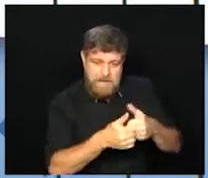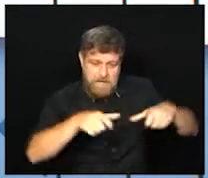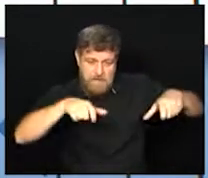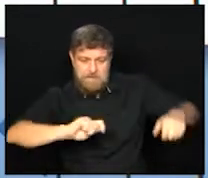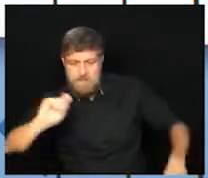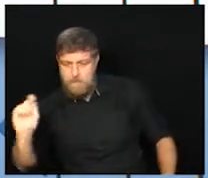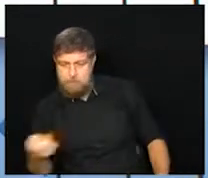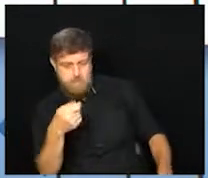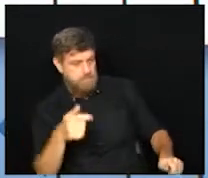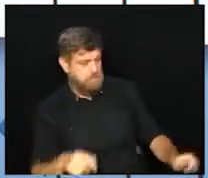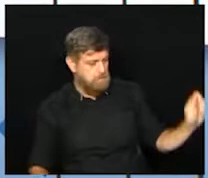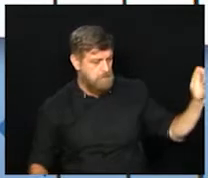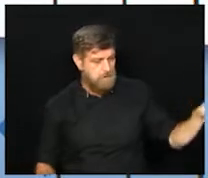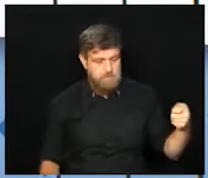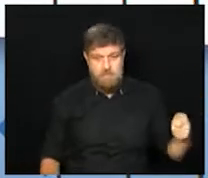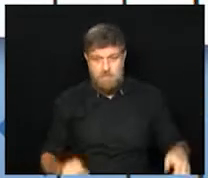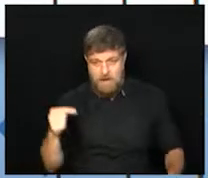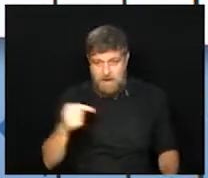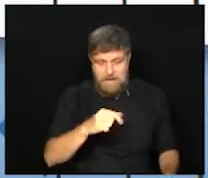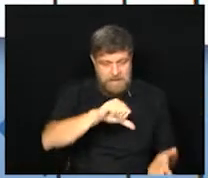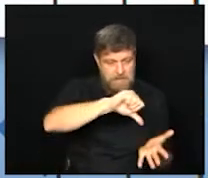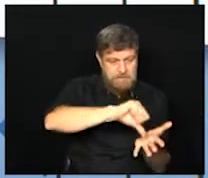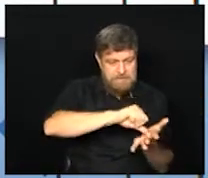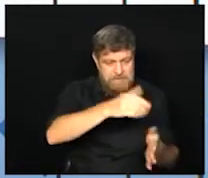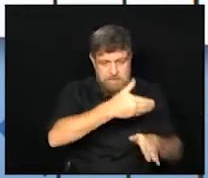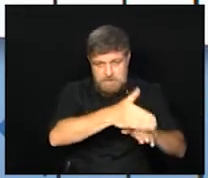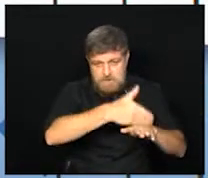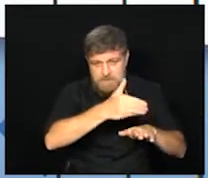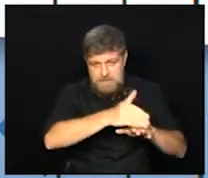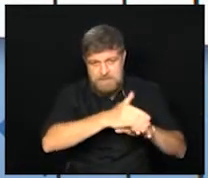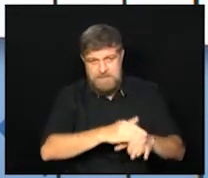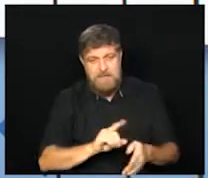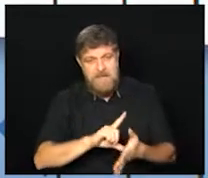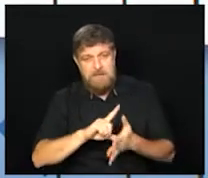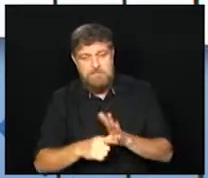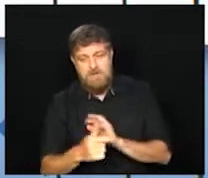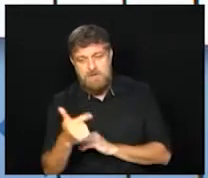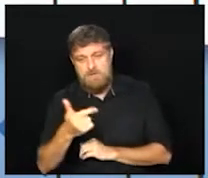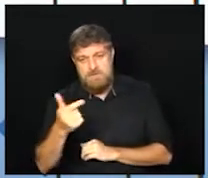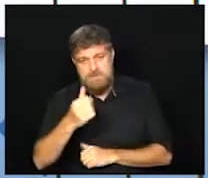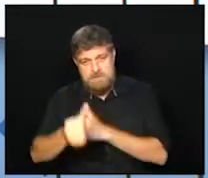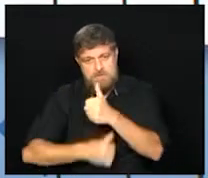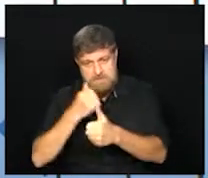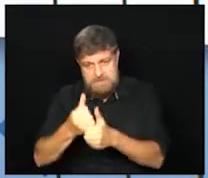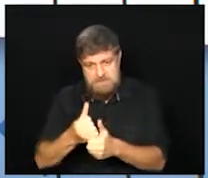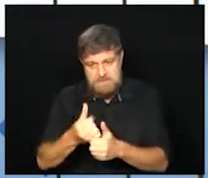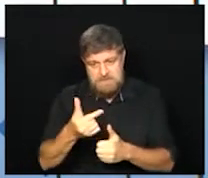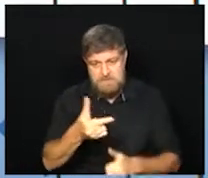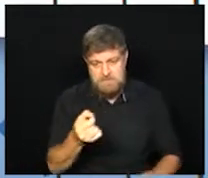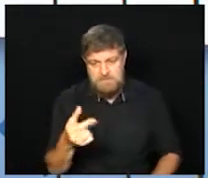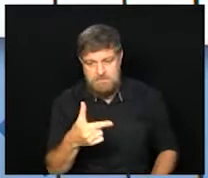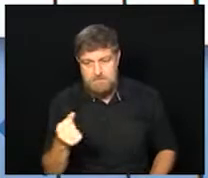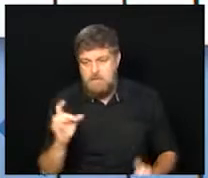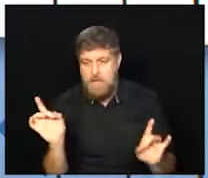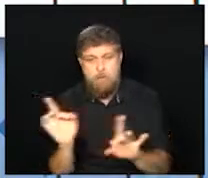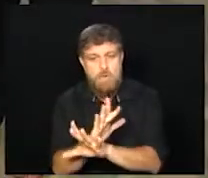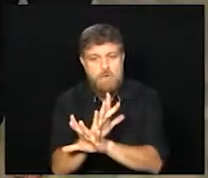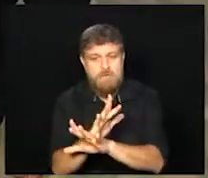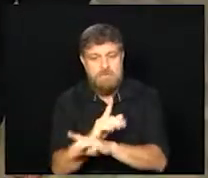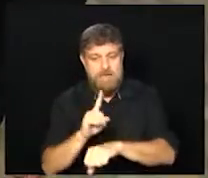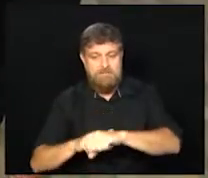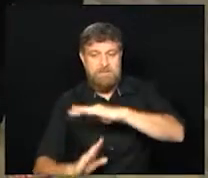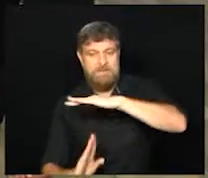tênis no próprio CEAR, com previsão de término de obras para o segundo semestre de 2022. Portanto, há